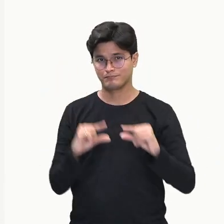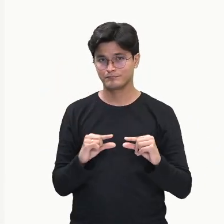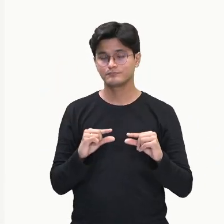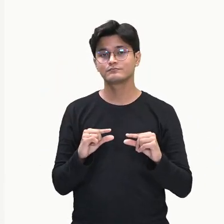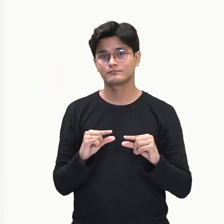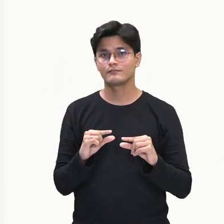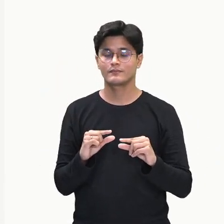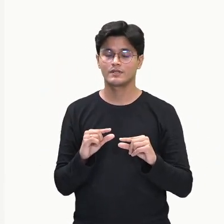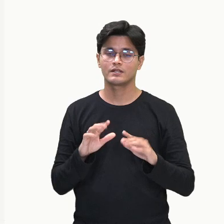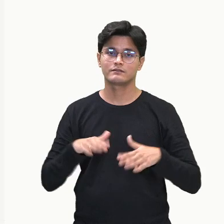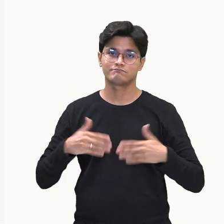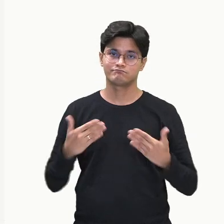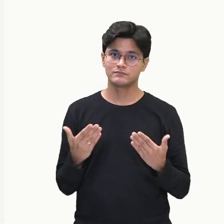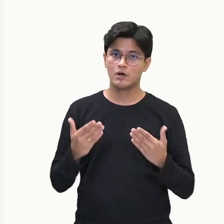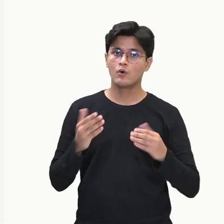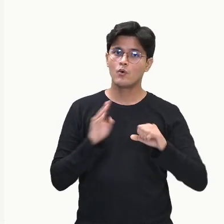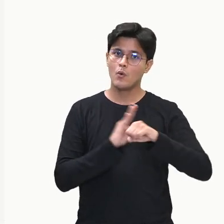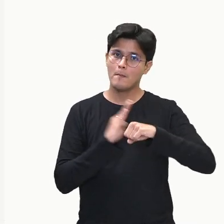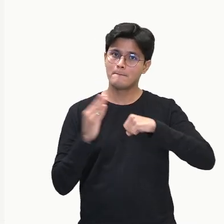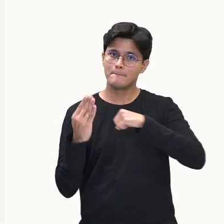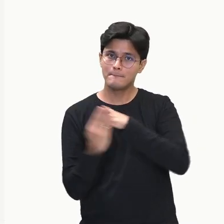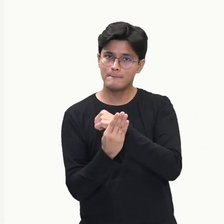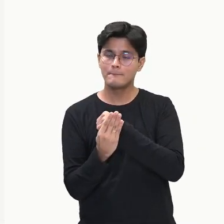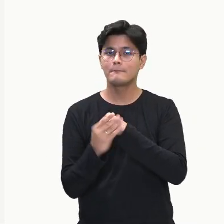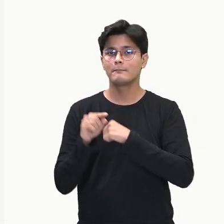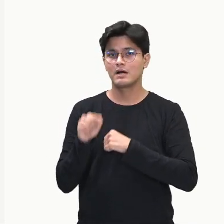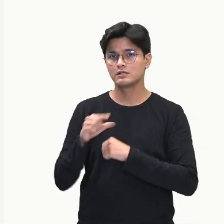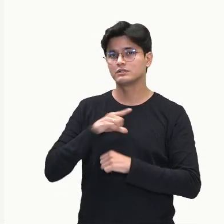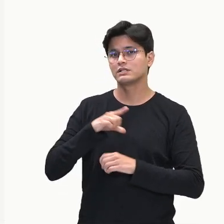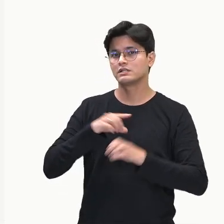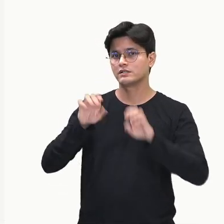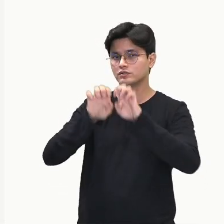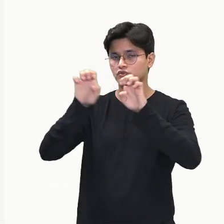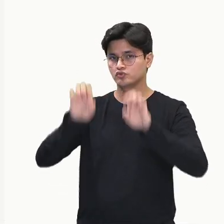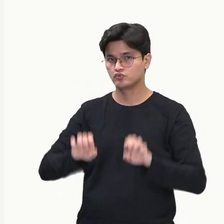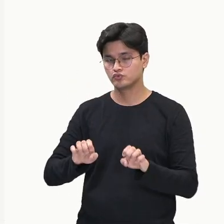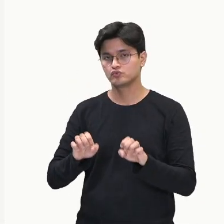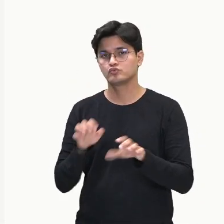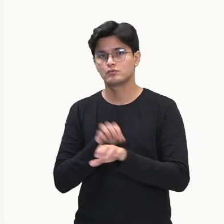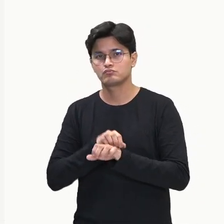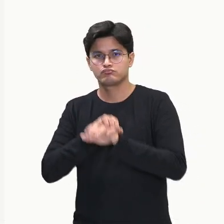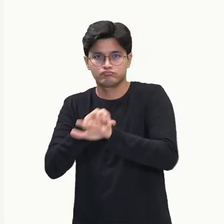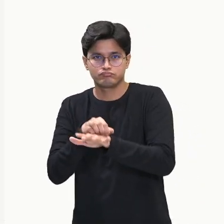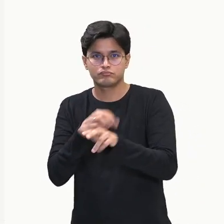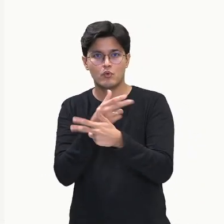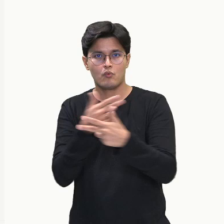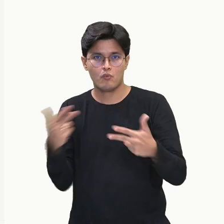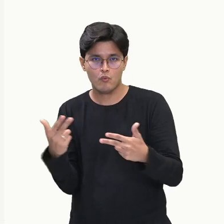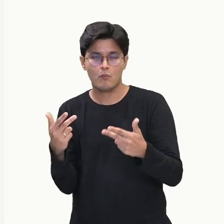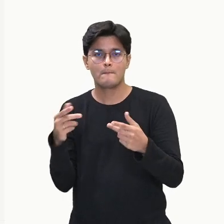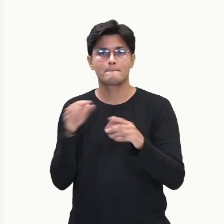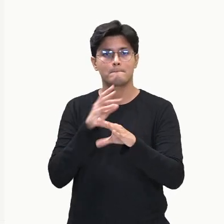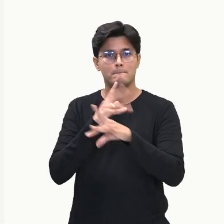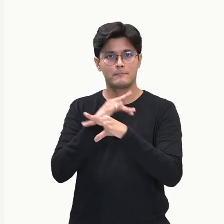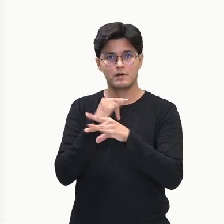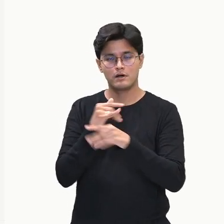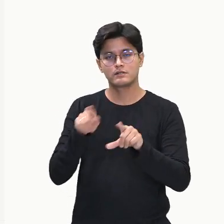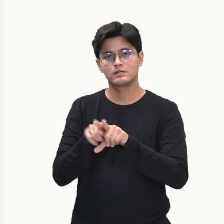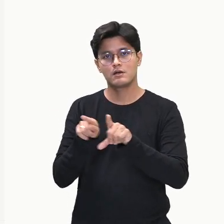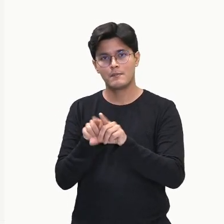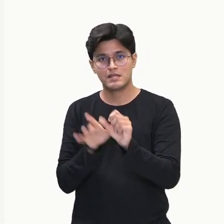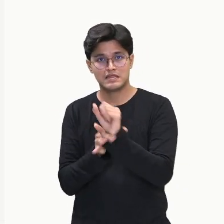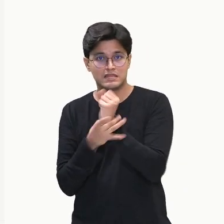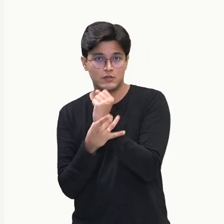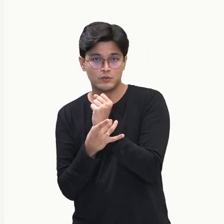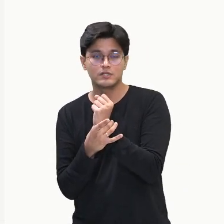são mais equipados com infraestrutura urbana e segurança têm um índice muito menor de